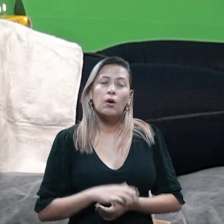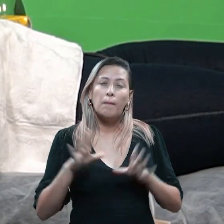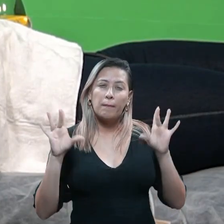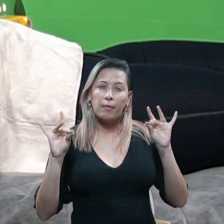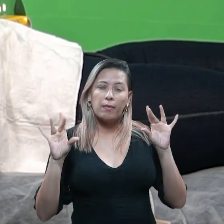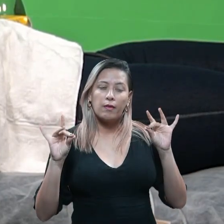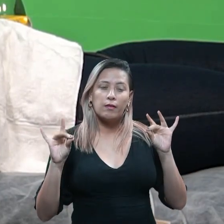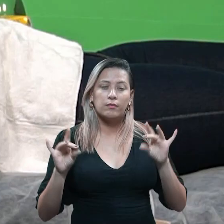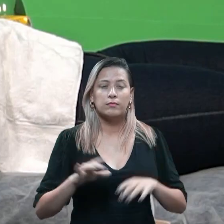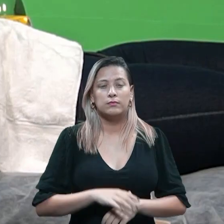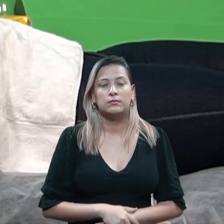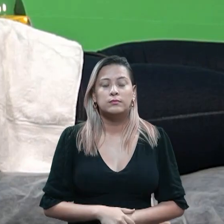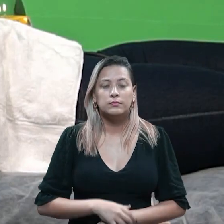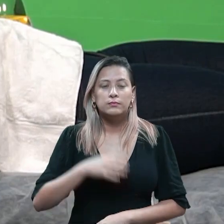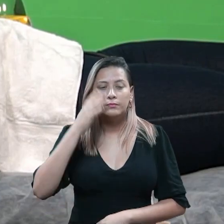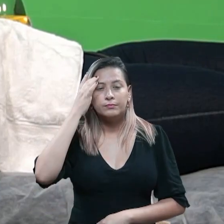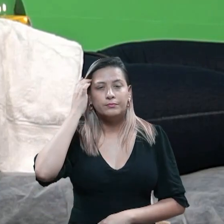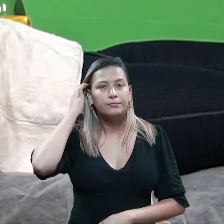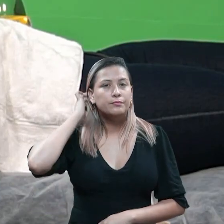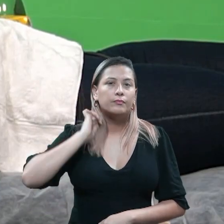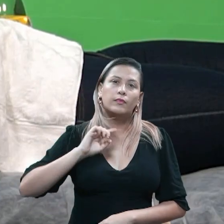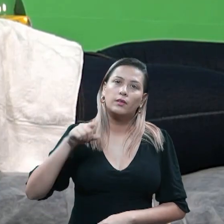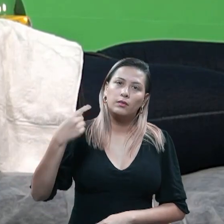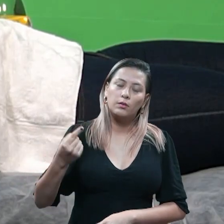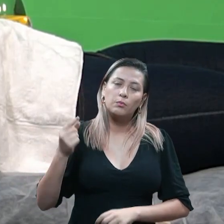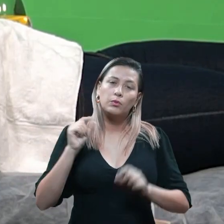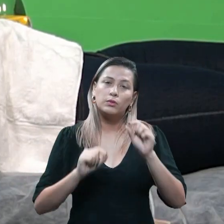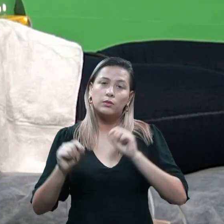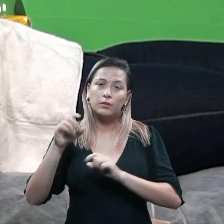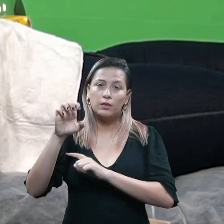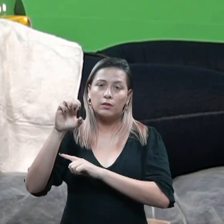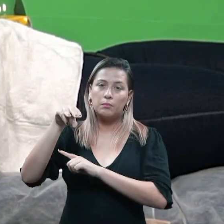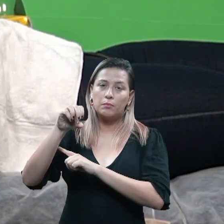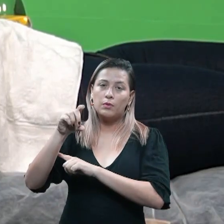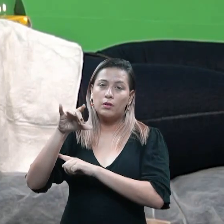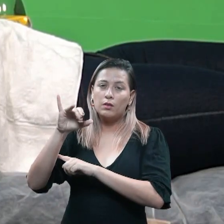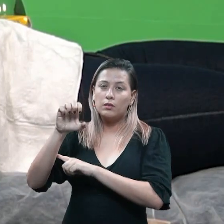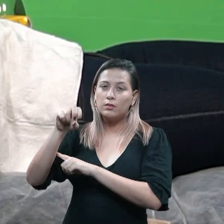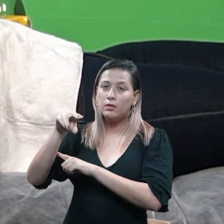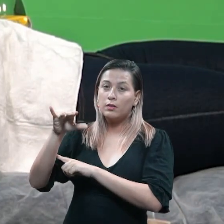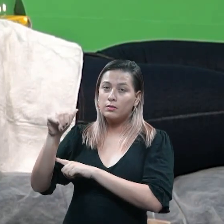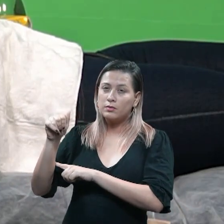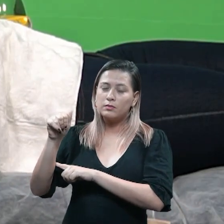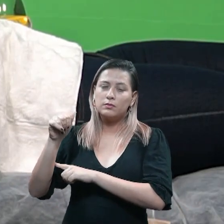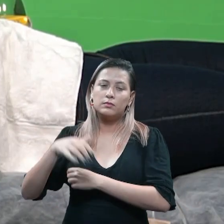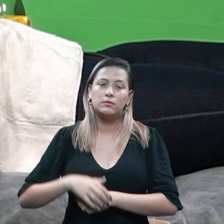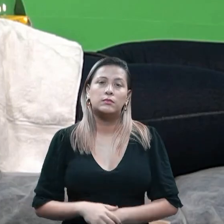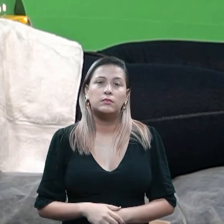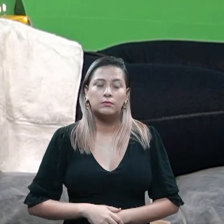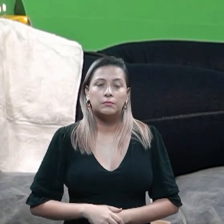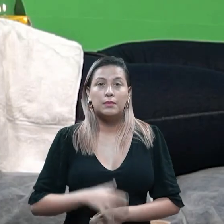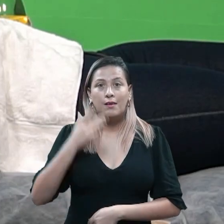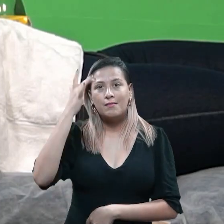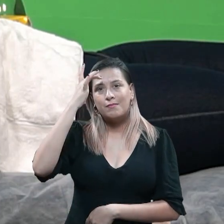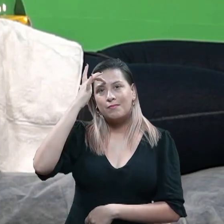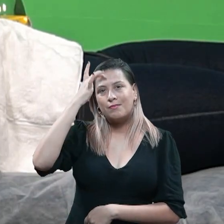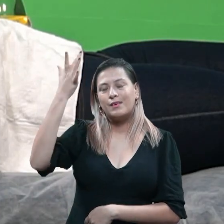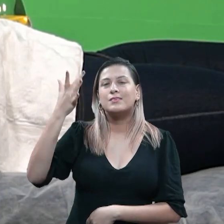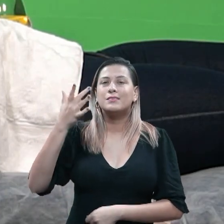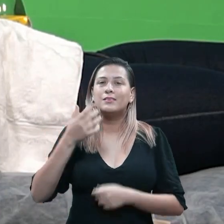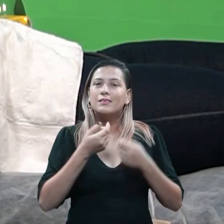E já venho para o terceiro passo, que é a emoliência. A emoliência é justamente para facilitar a extração.